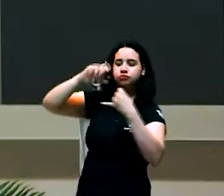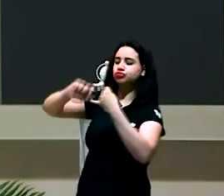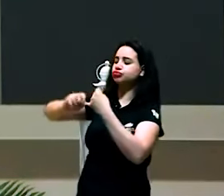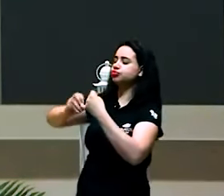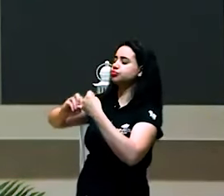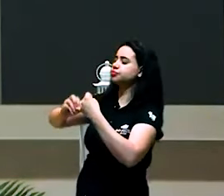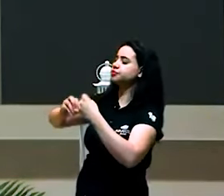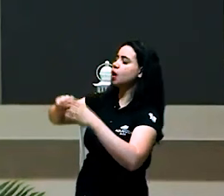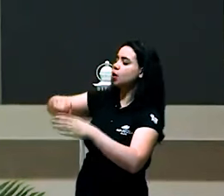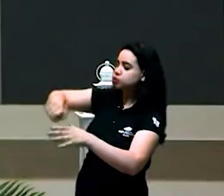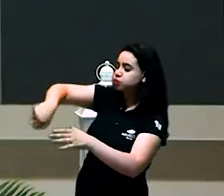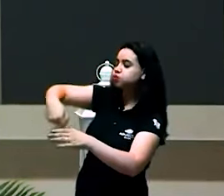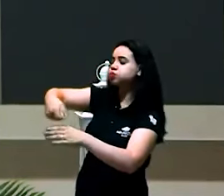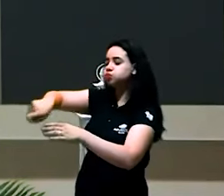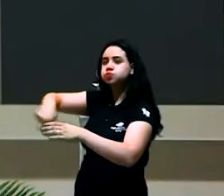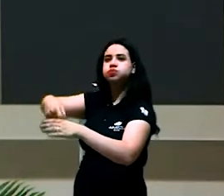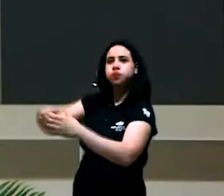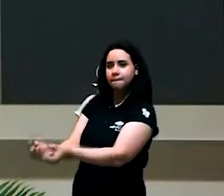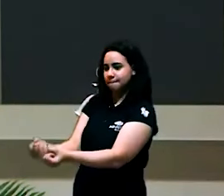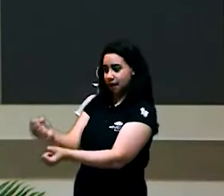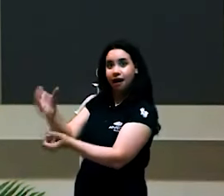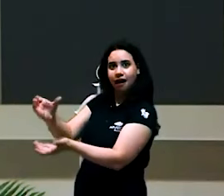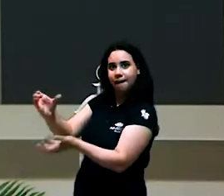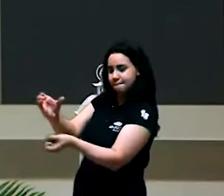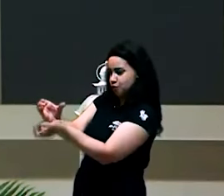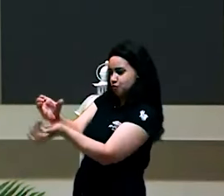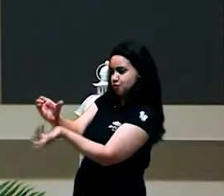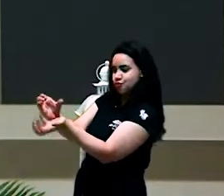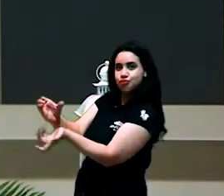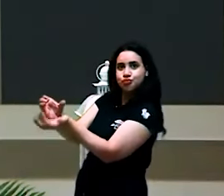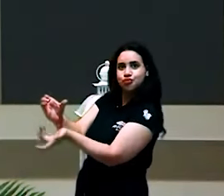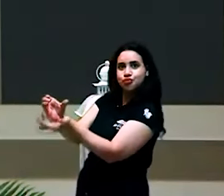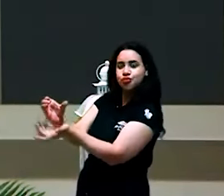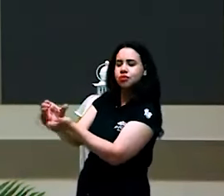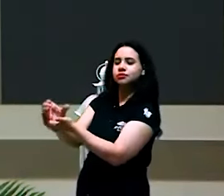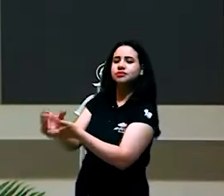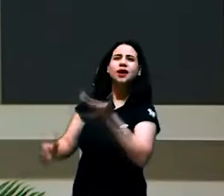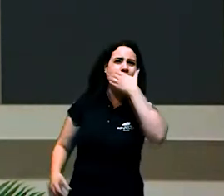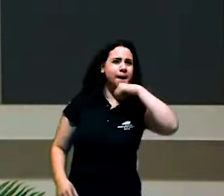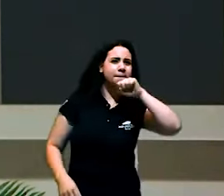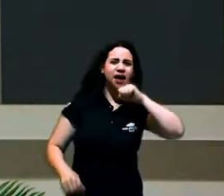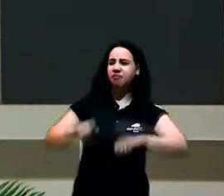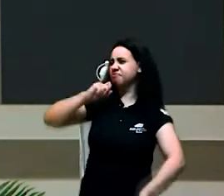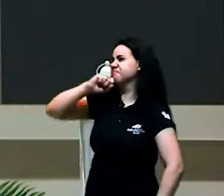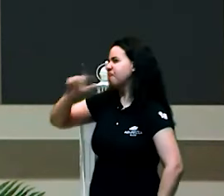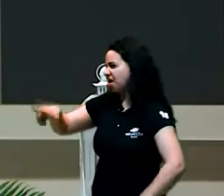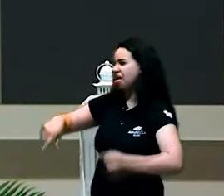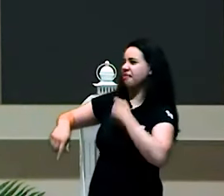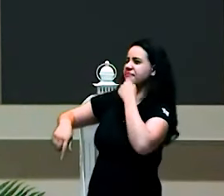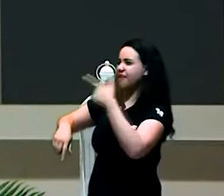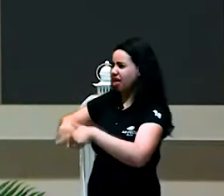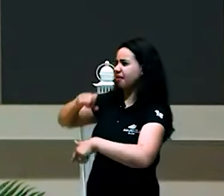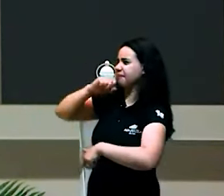Mexendo aquela panela de feijão preto. E o meu pai xingando a minha mãe. E eu passava pela porta